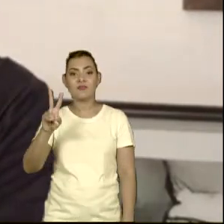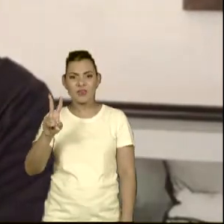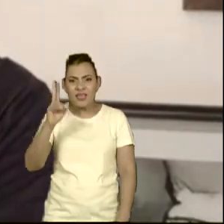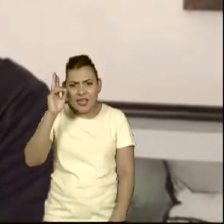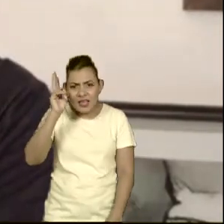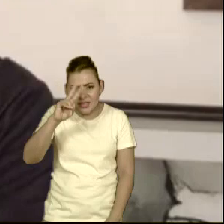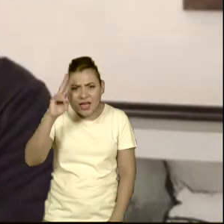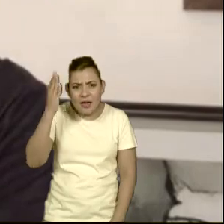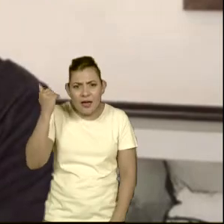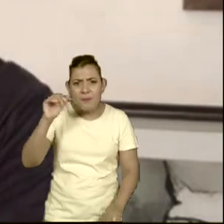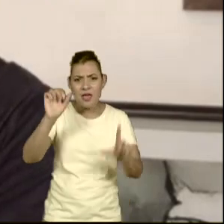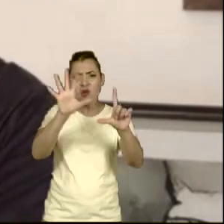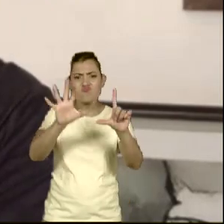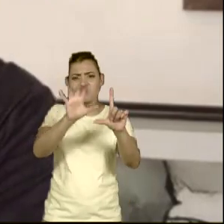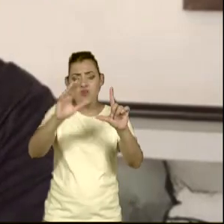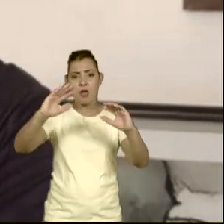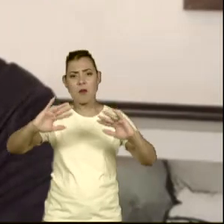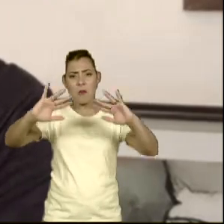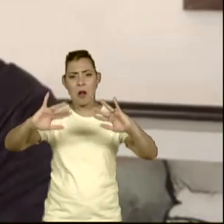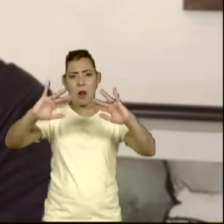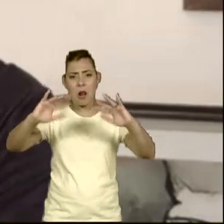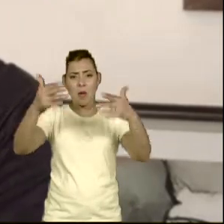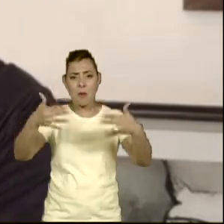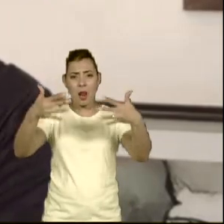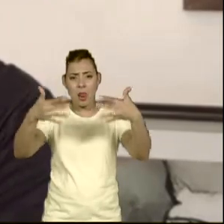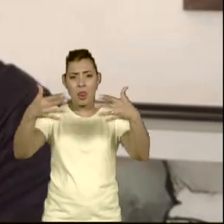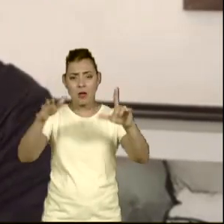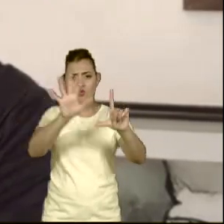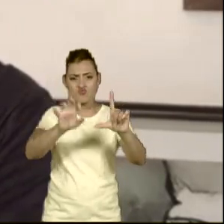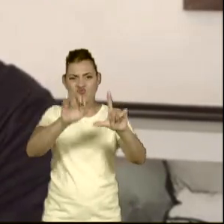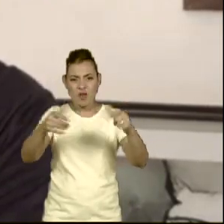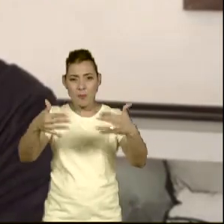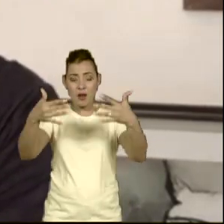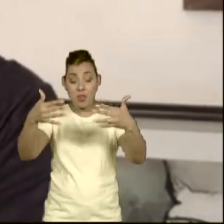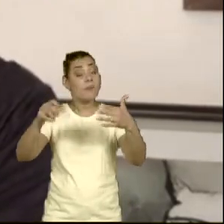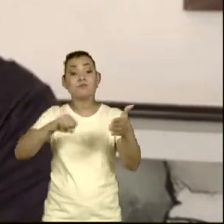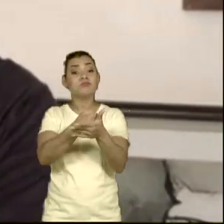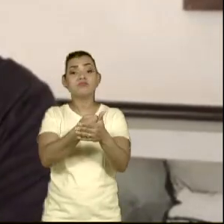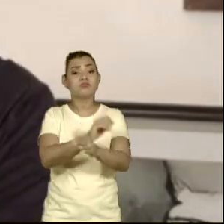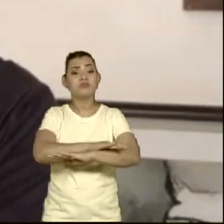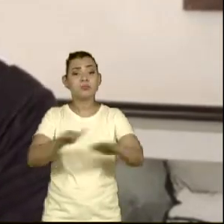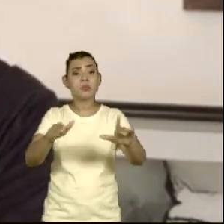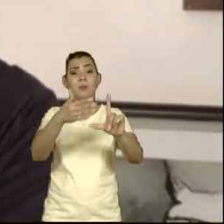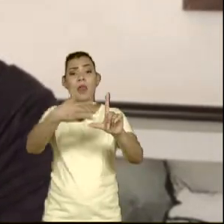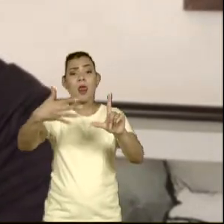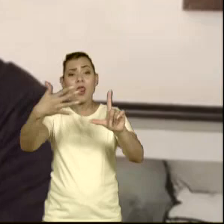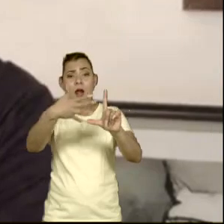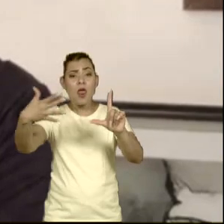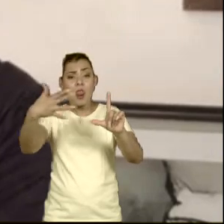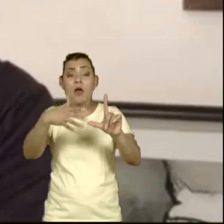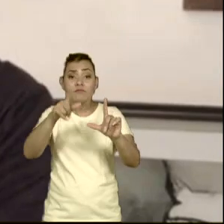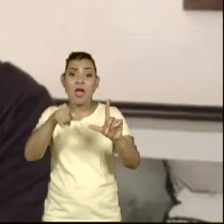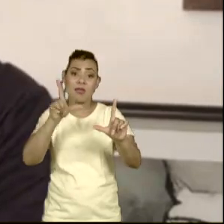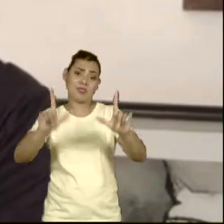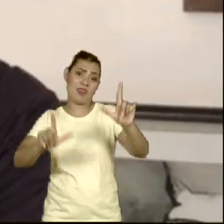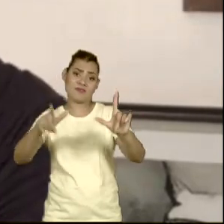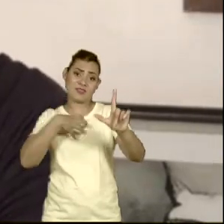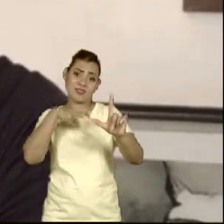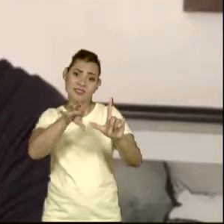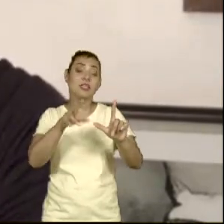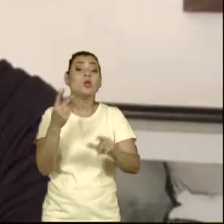chiadinho que tem, que é uma brincadeira deles para os vídeos começarem, aquele chiadinho. Era isso. A TV,